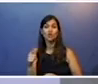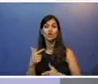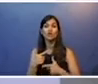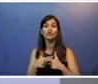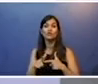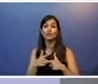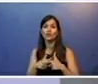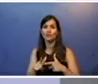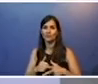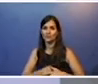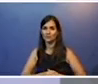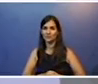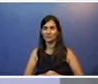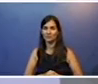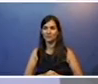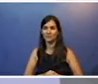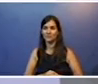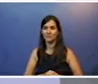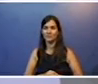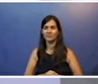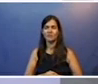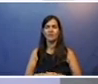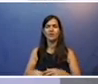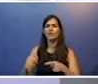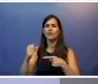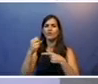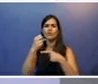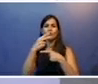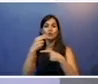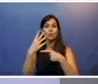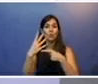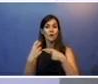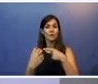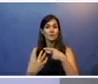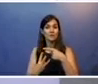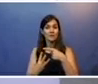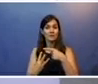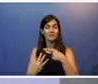embaixo. 24 dividido por 3 vai dar 8.